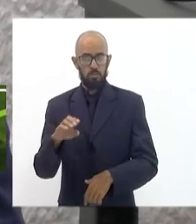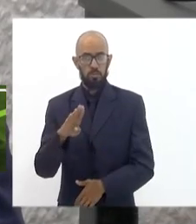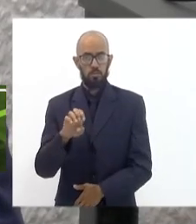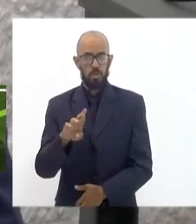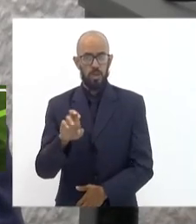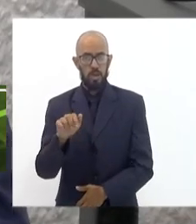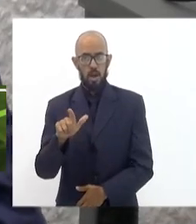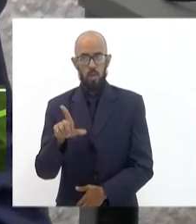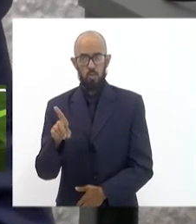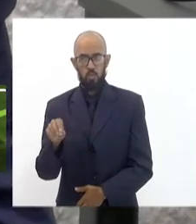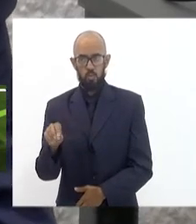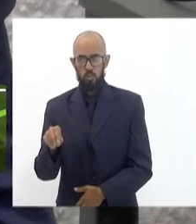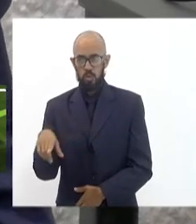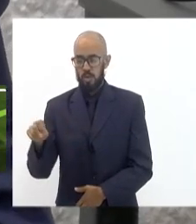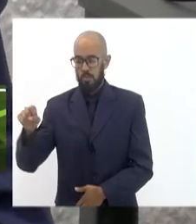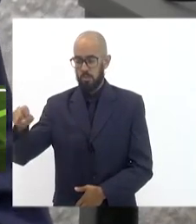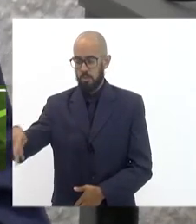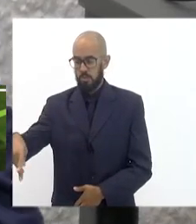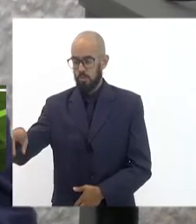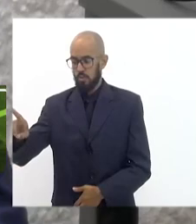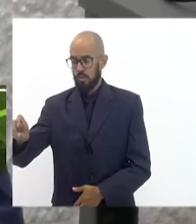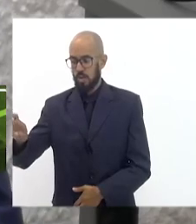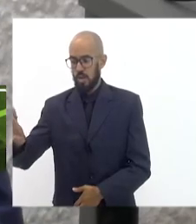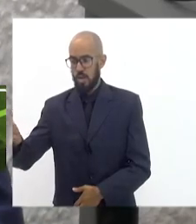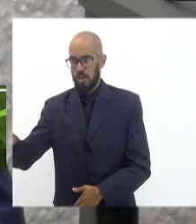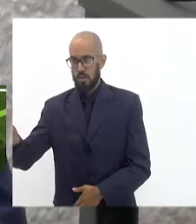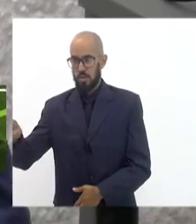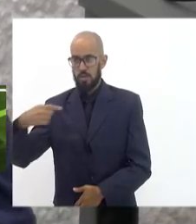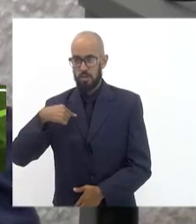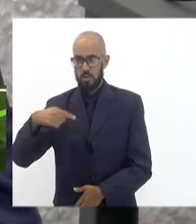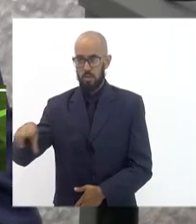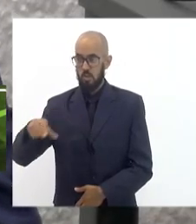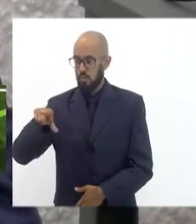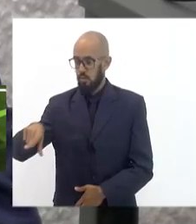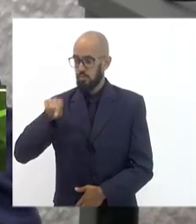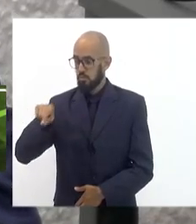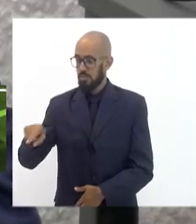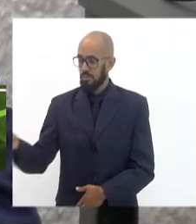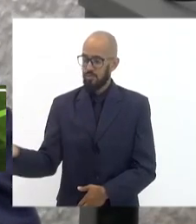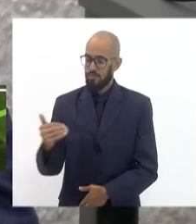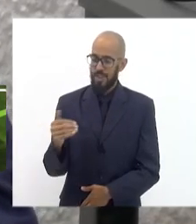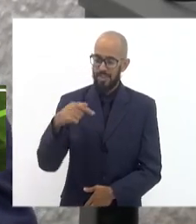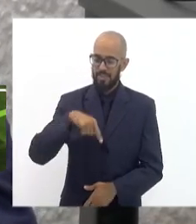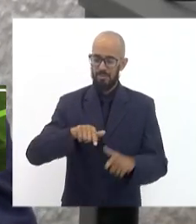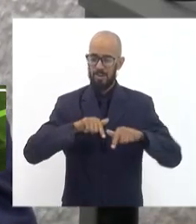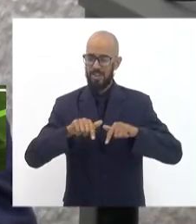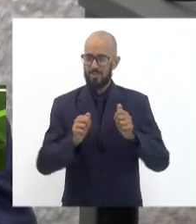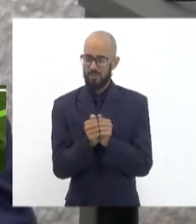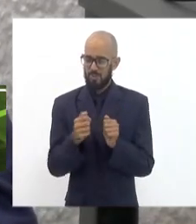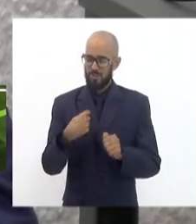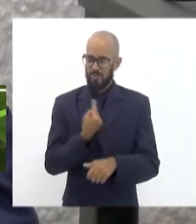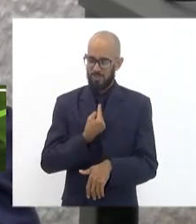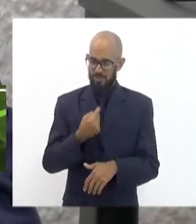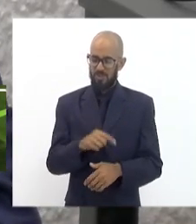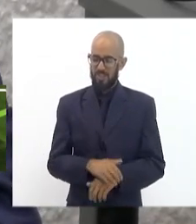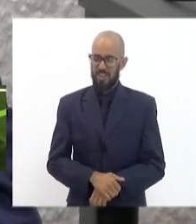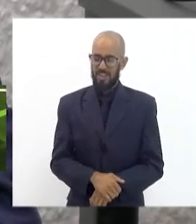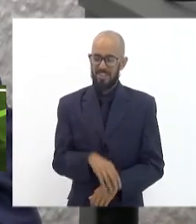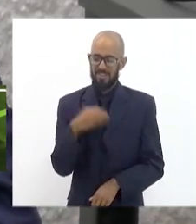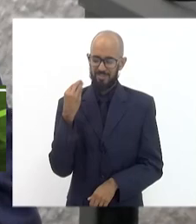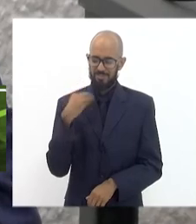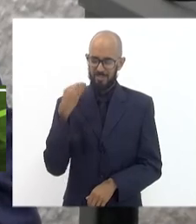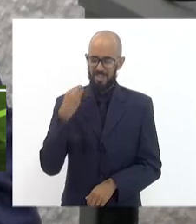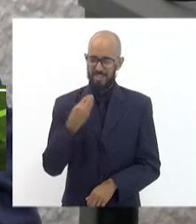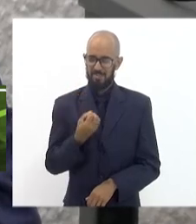se aposentou no der e eu o fitei com urgência para que Ele pudesse ir trabalhar conosco é muito muito